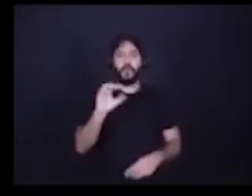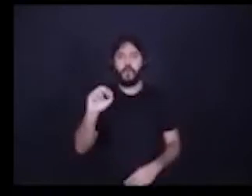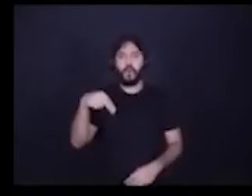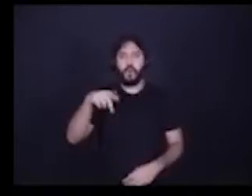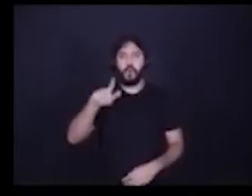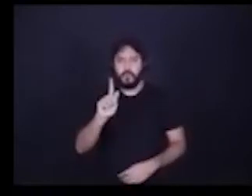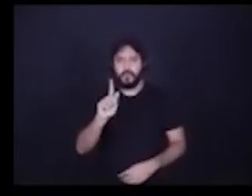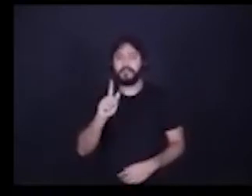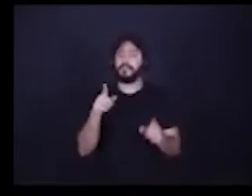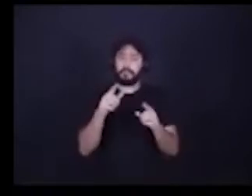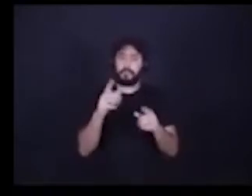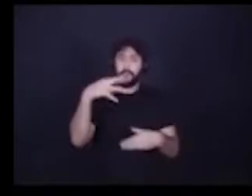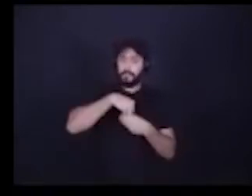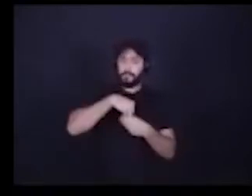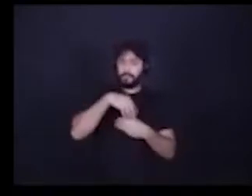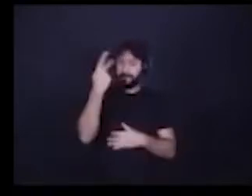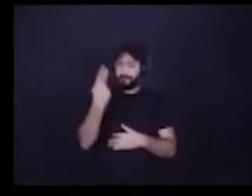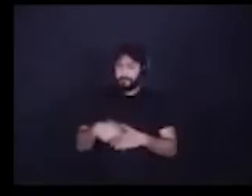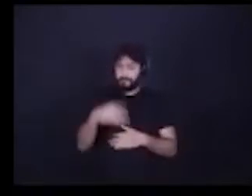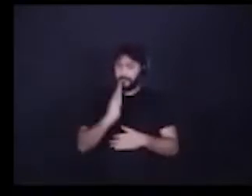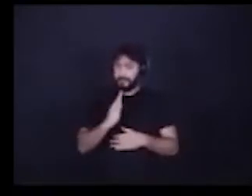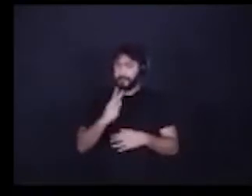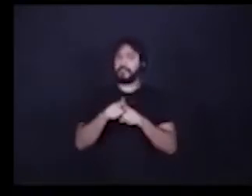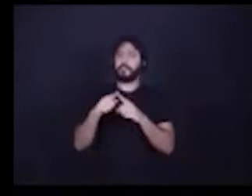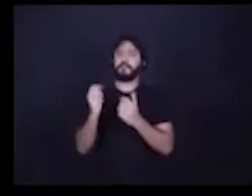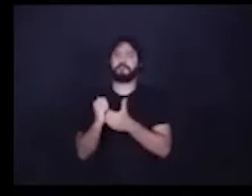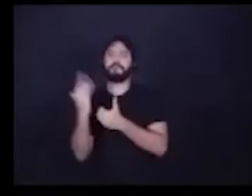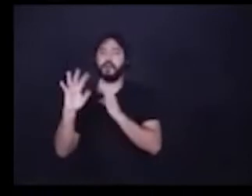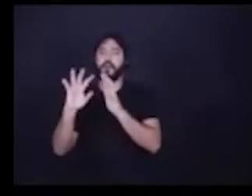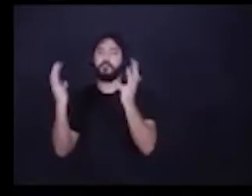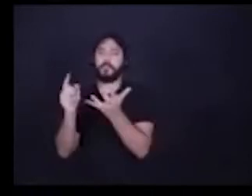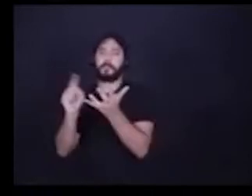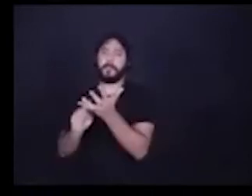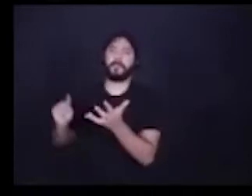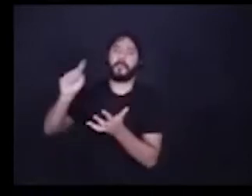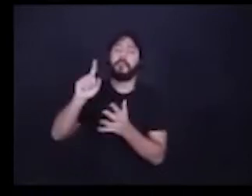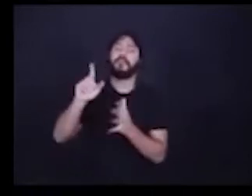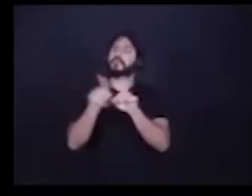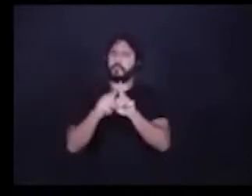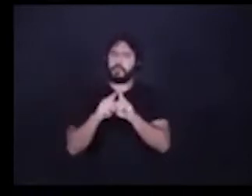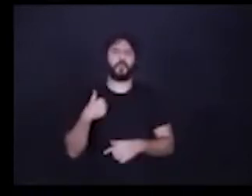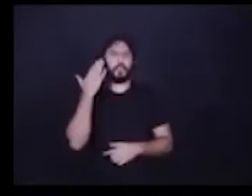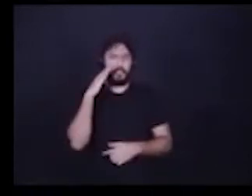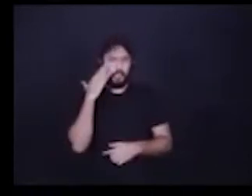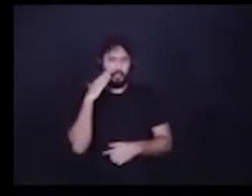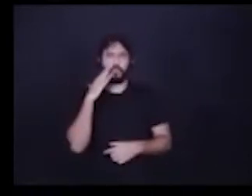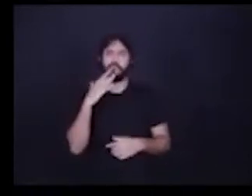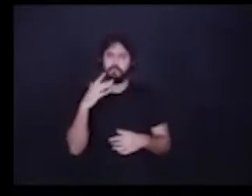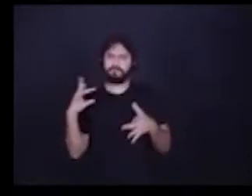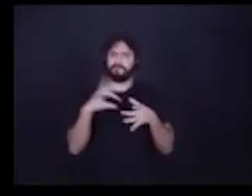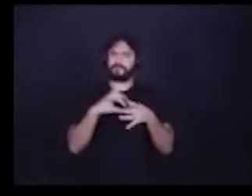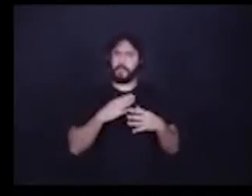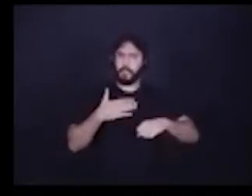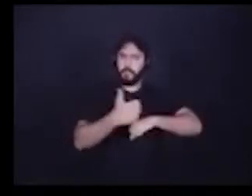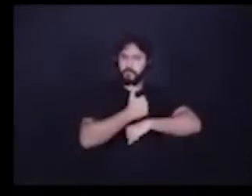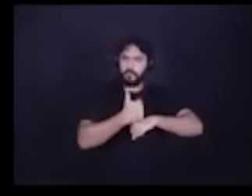dentro e fora do Brasil. Além disso, eu também entendo como parte da minha profissão algo que eu exerço desde